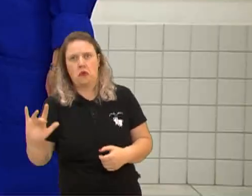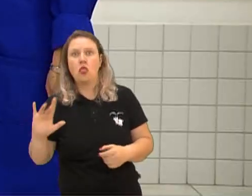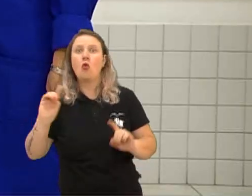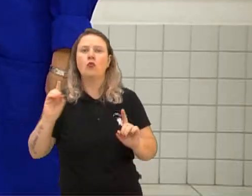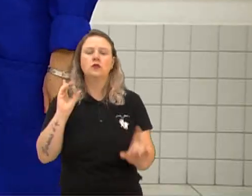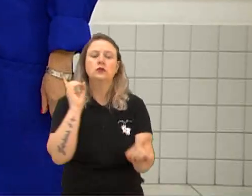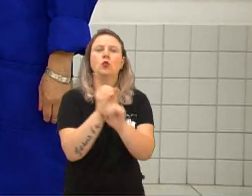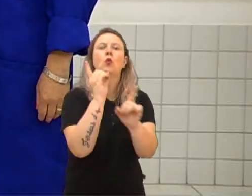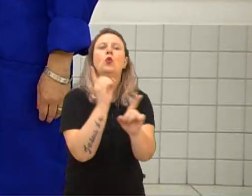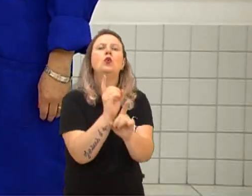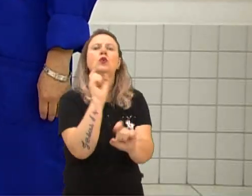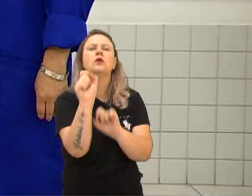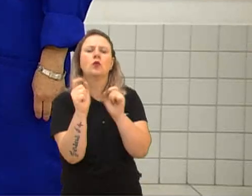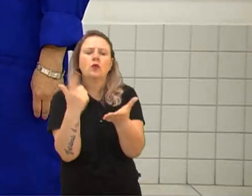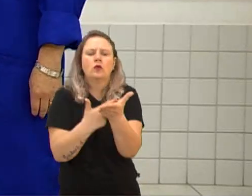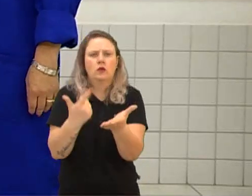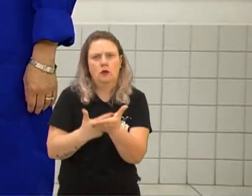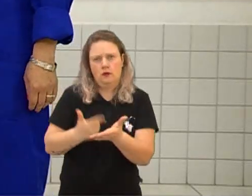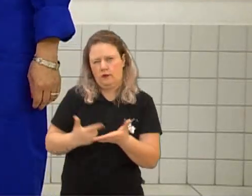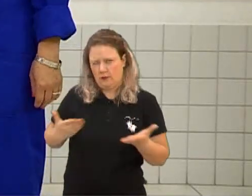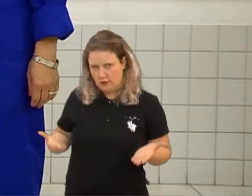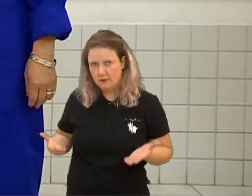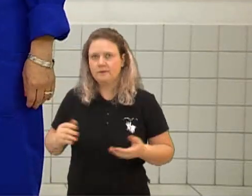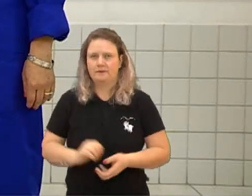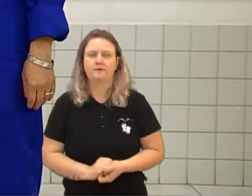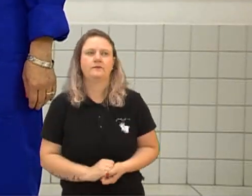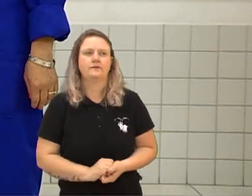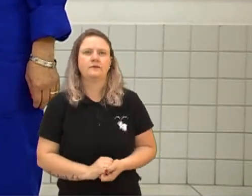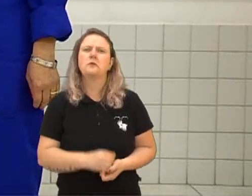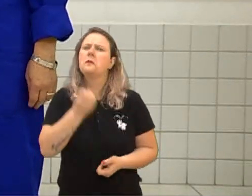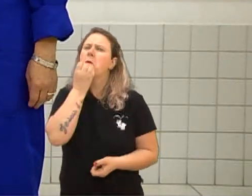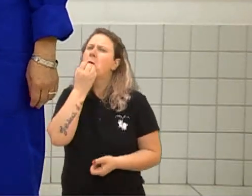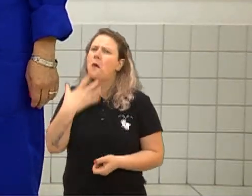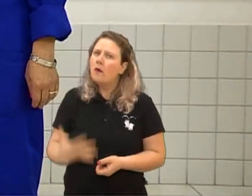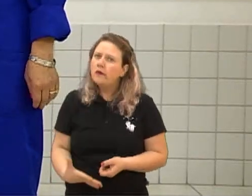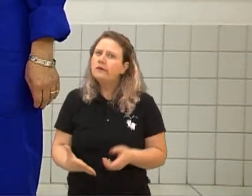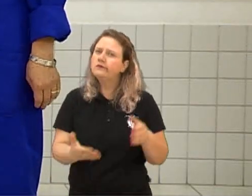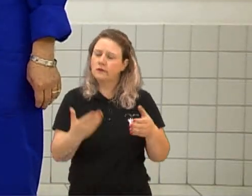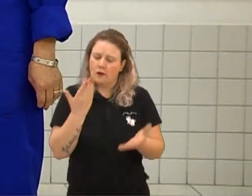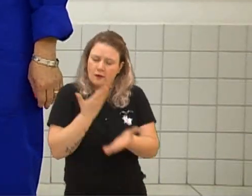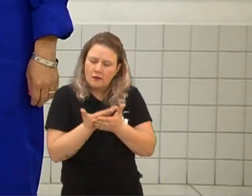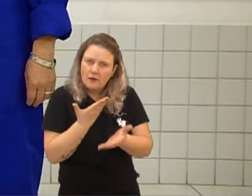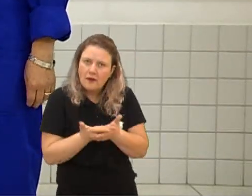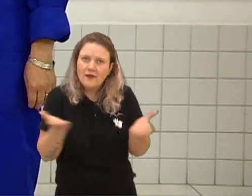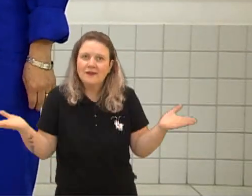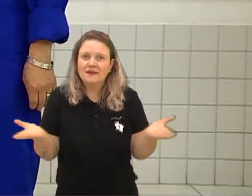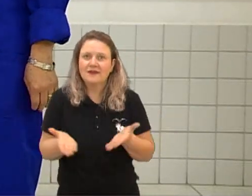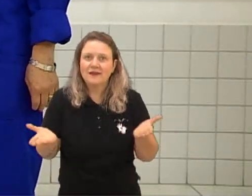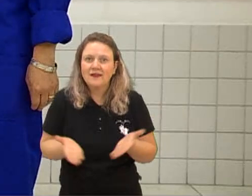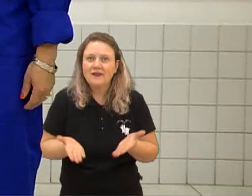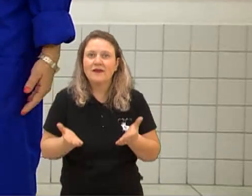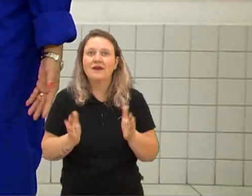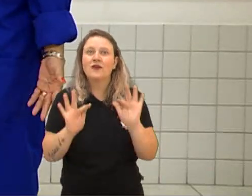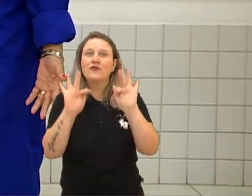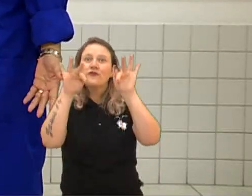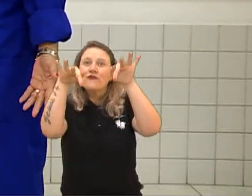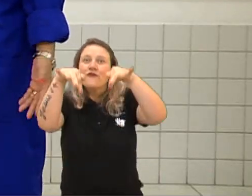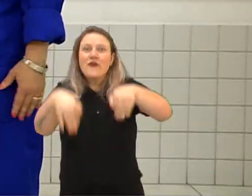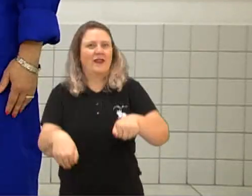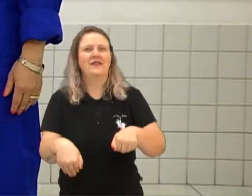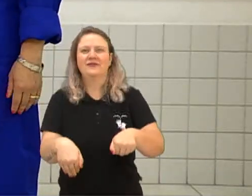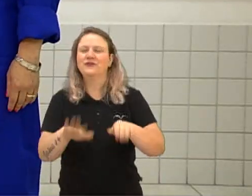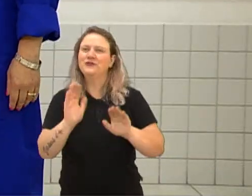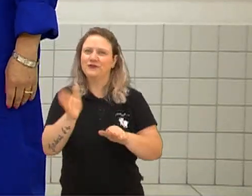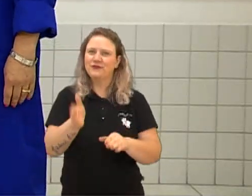que é um sujeito oculto, né, professora Cleide? Isso mesmo, muito bem. A nossa aula de hoje, nós estamos finalizando,